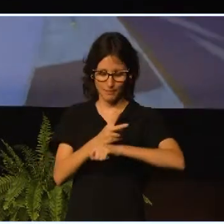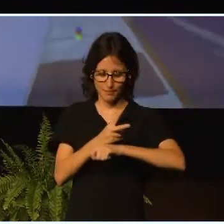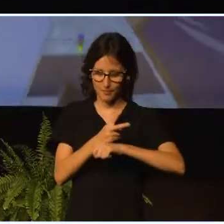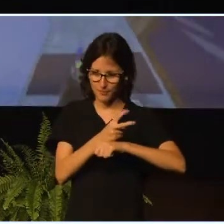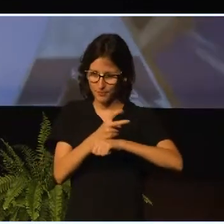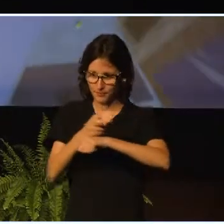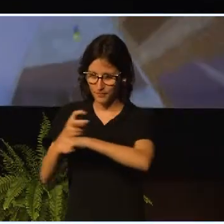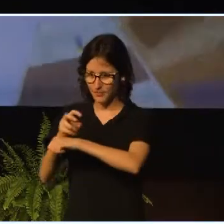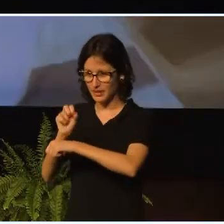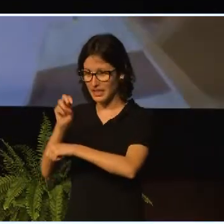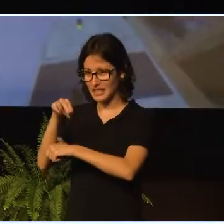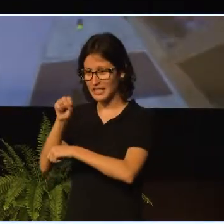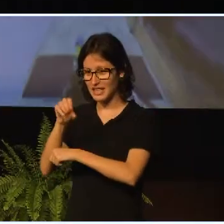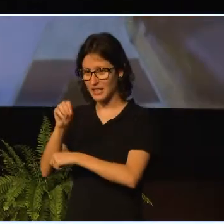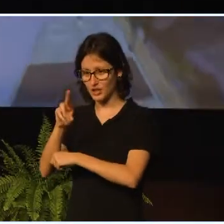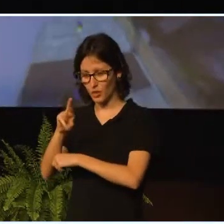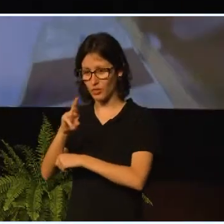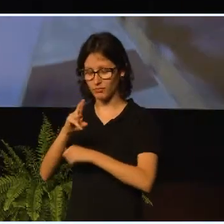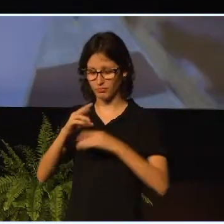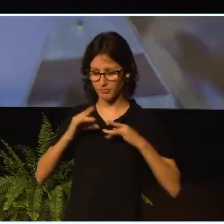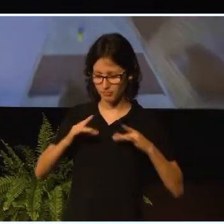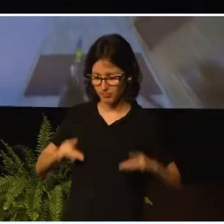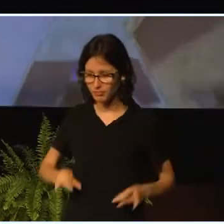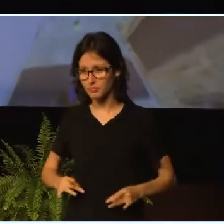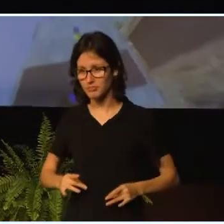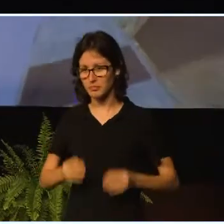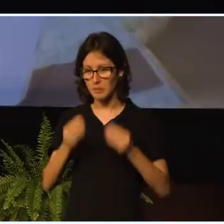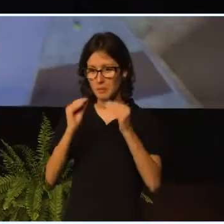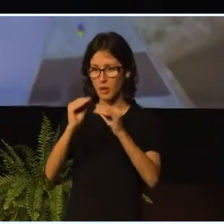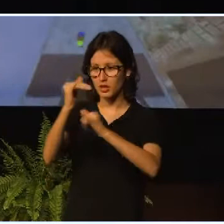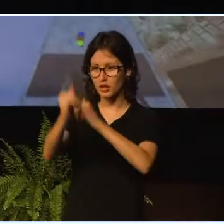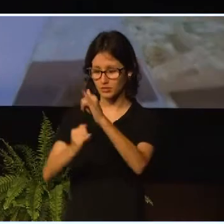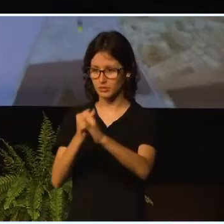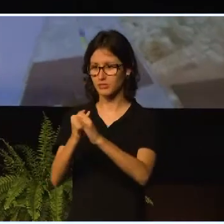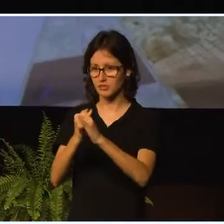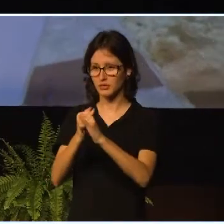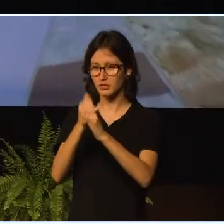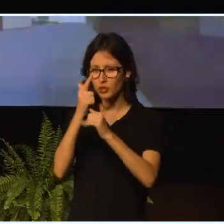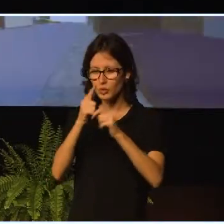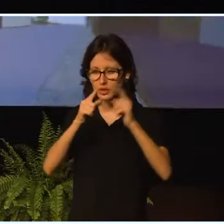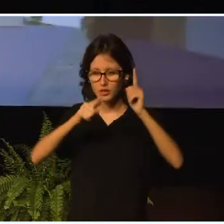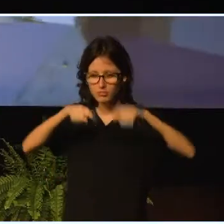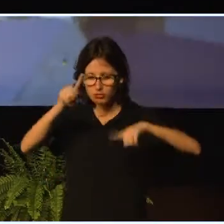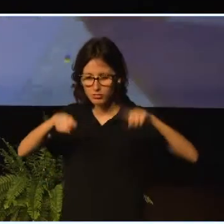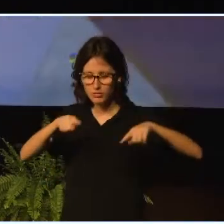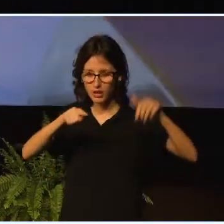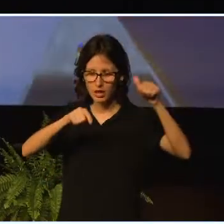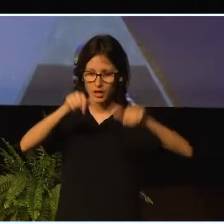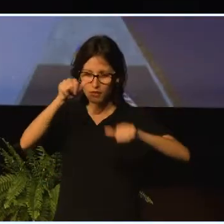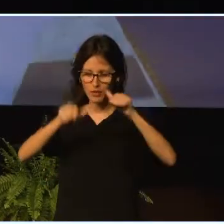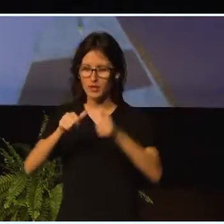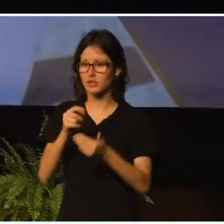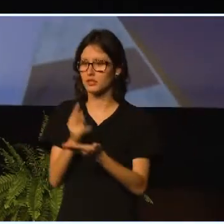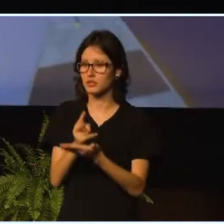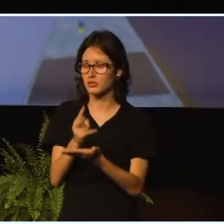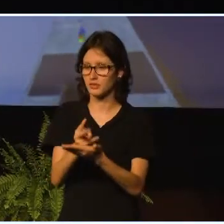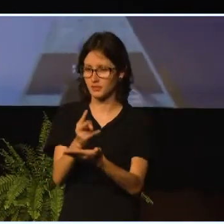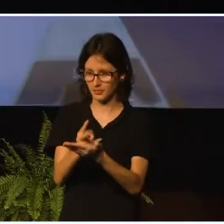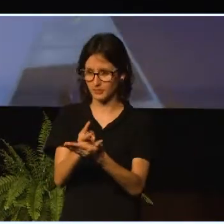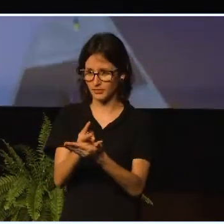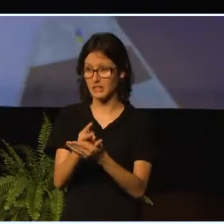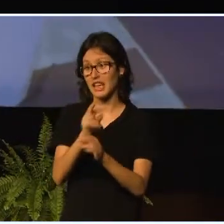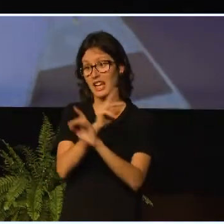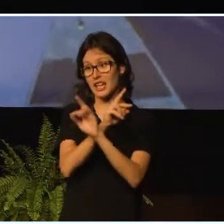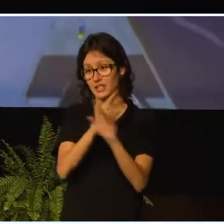você pode distribuir pelo corpo, integrar na internet, e você vai avaliar continuamente.